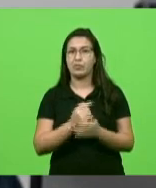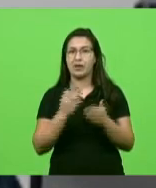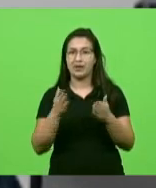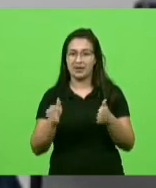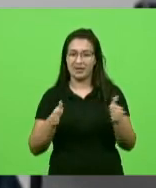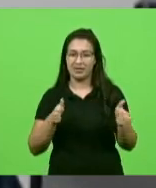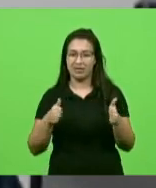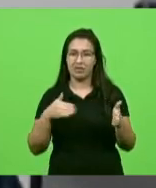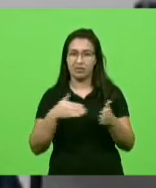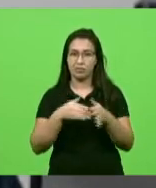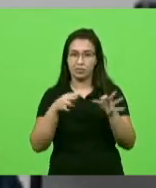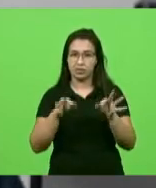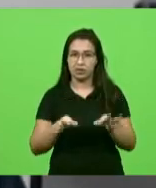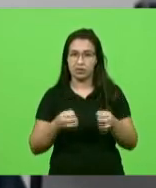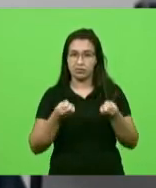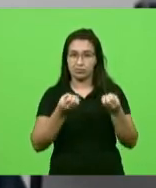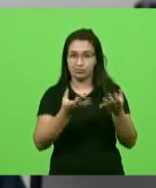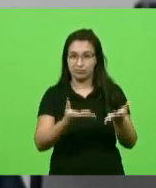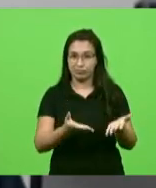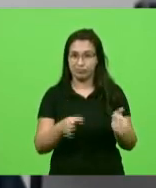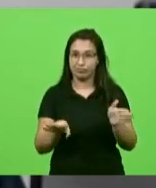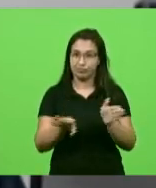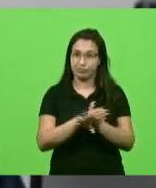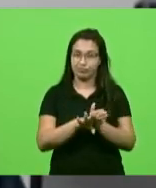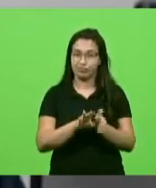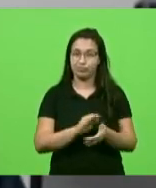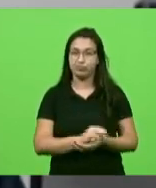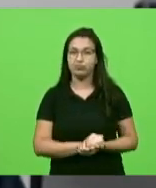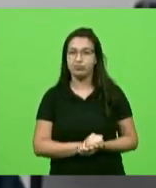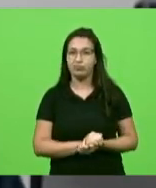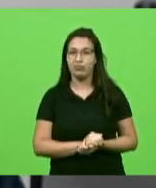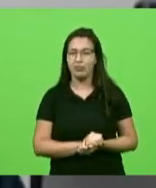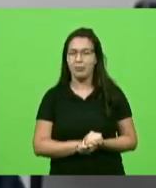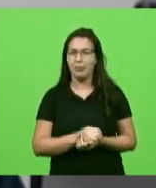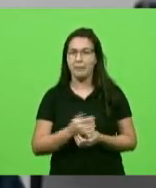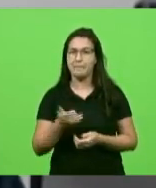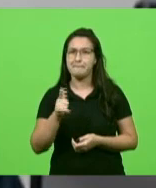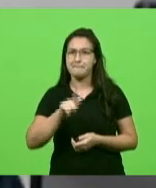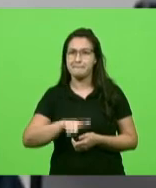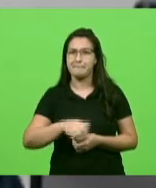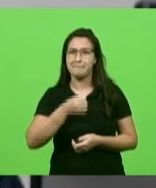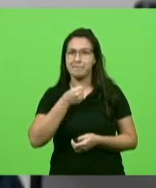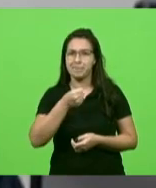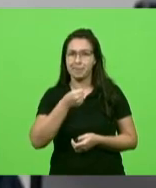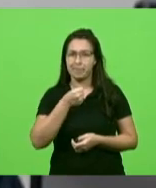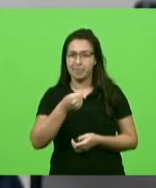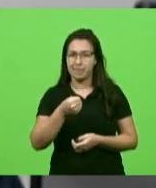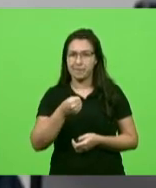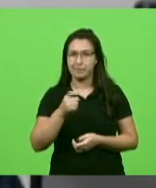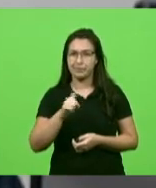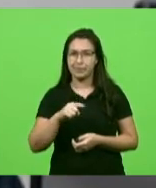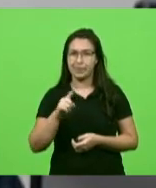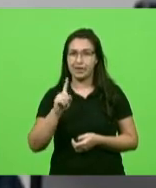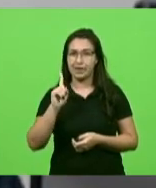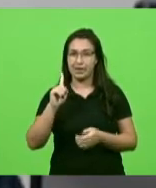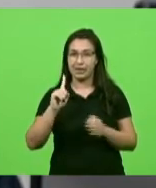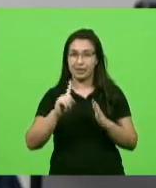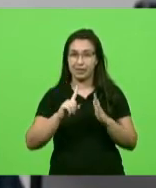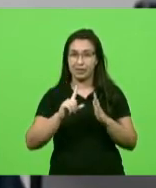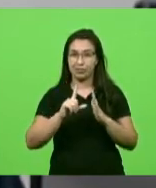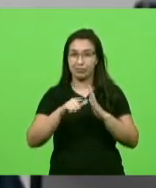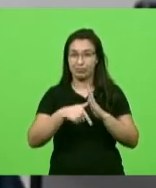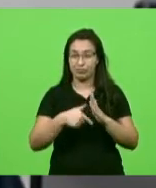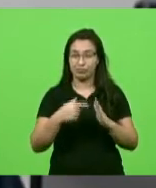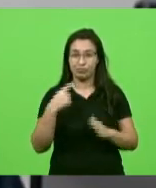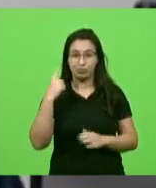entregues no curto espaço de tempo o cabo destacar que essa coletiva de imprensa se deu um dia após a deflagração do processo para a ponta dos